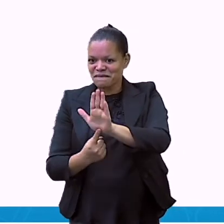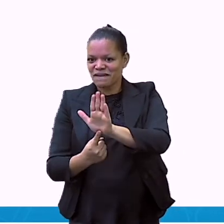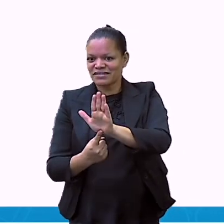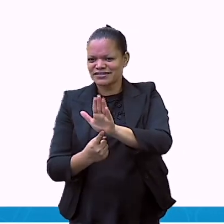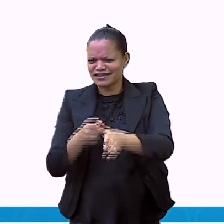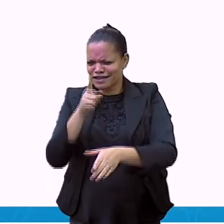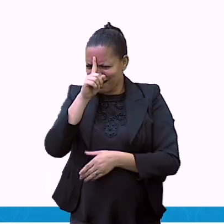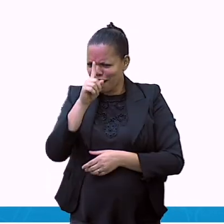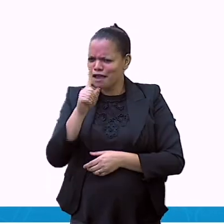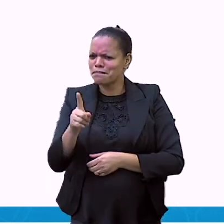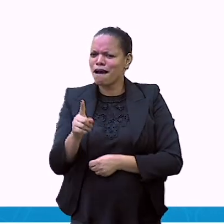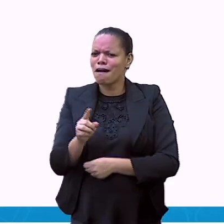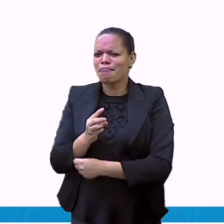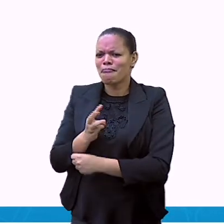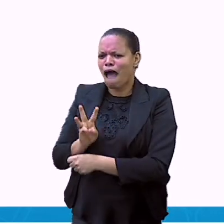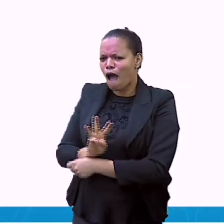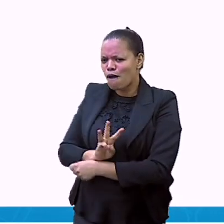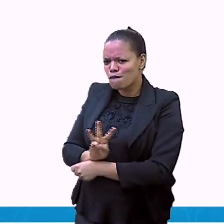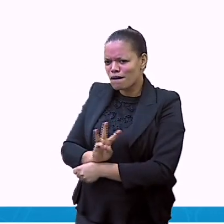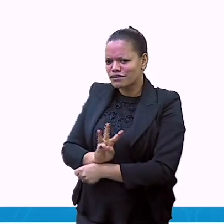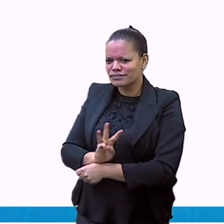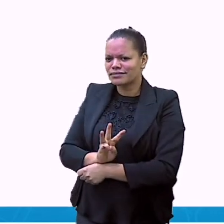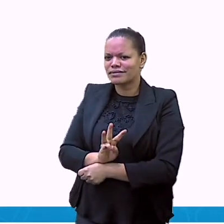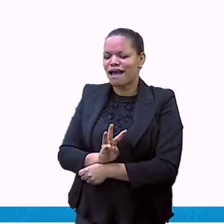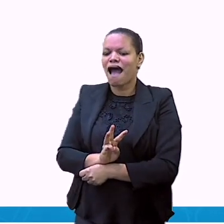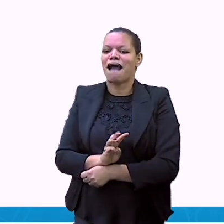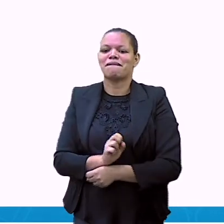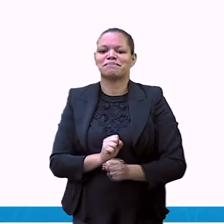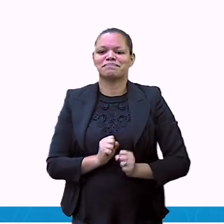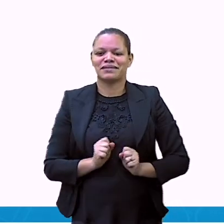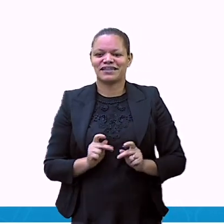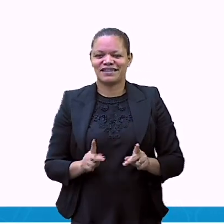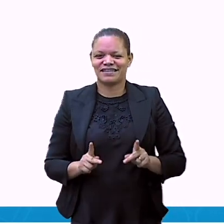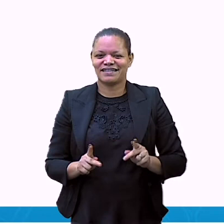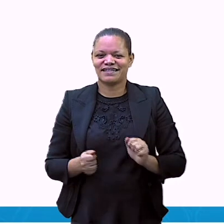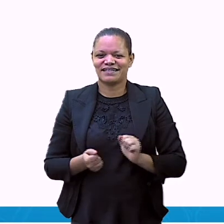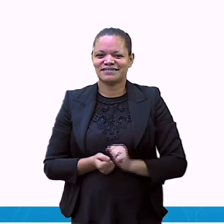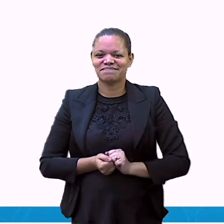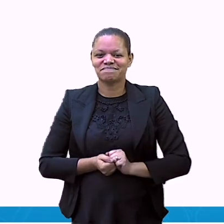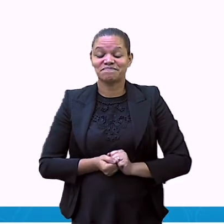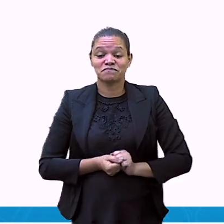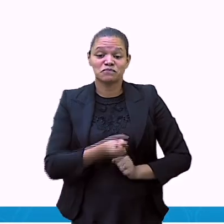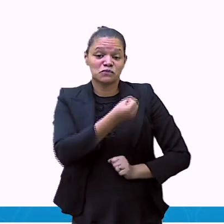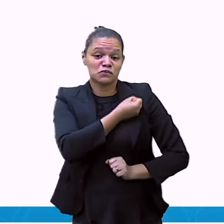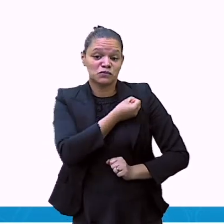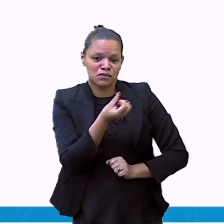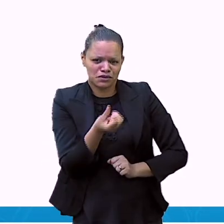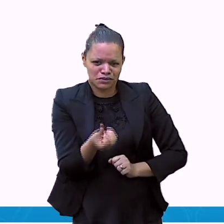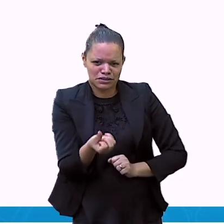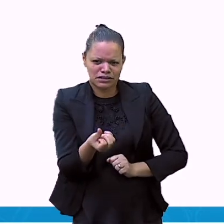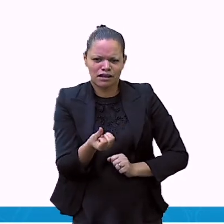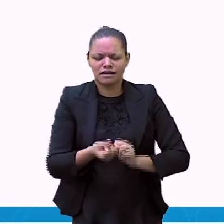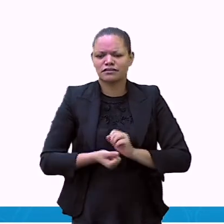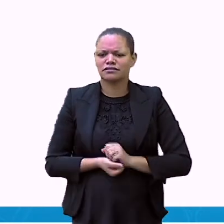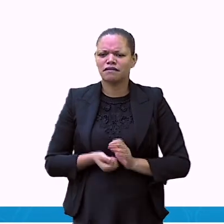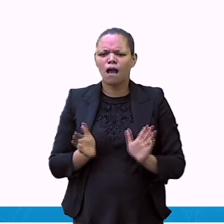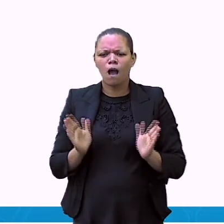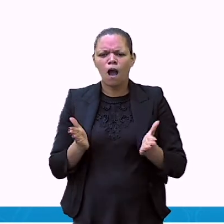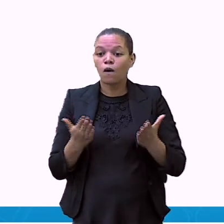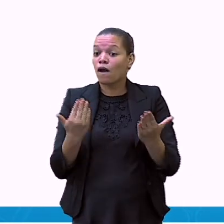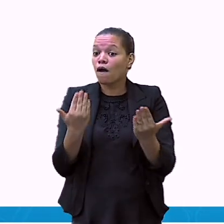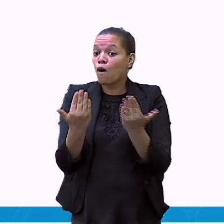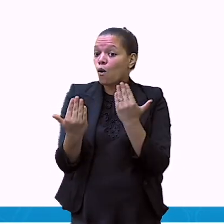6. Se compararmos a expressão moleque malcriado e meu queridinho, o que